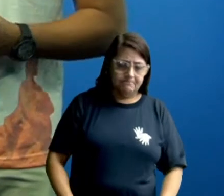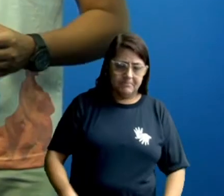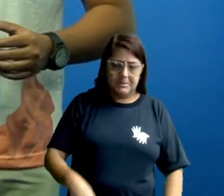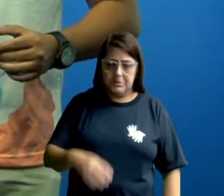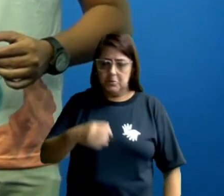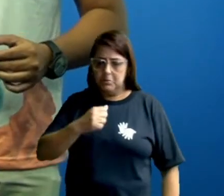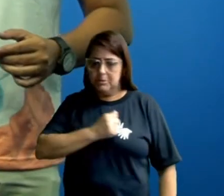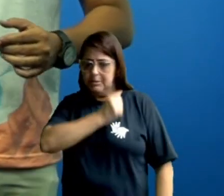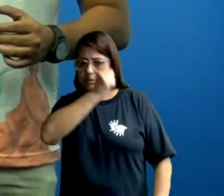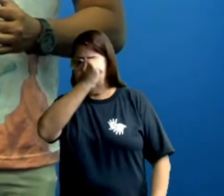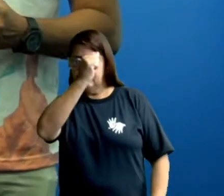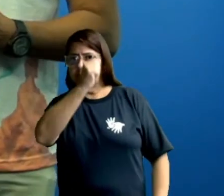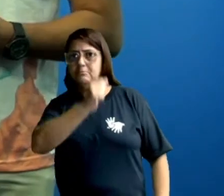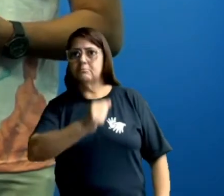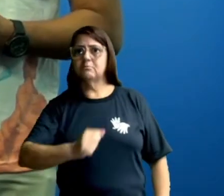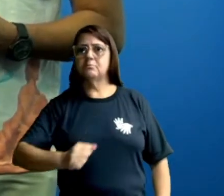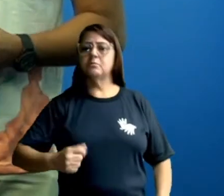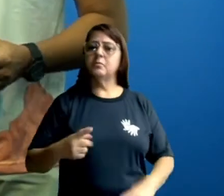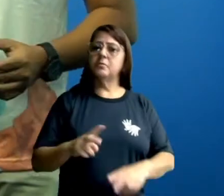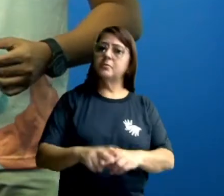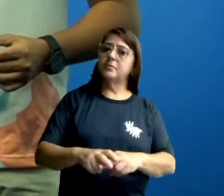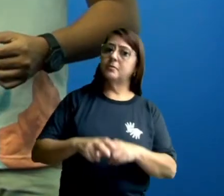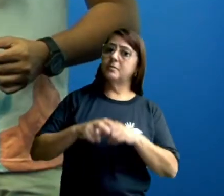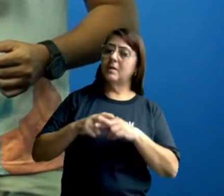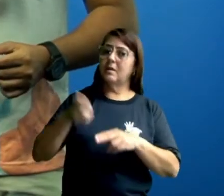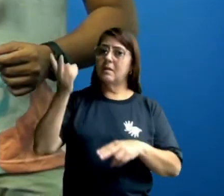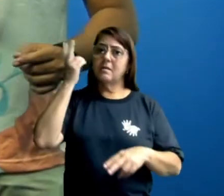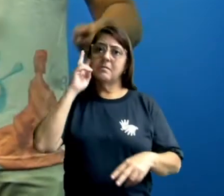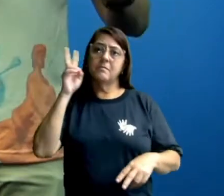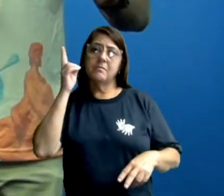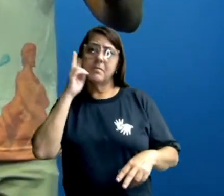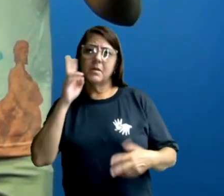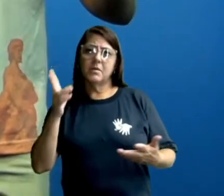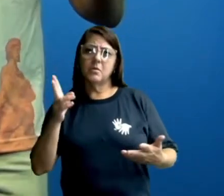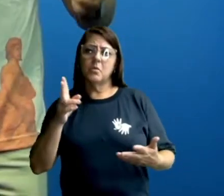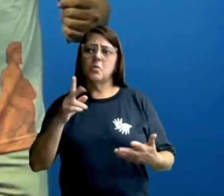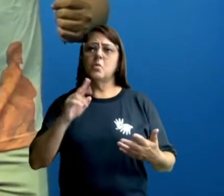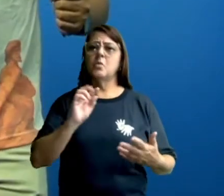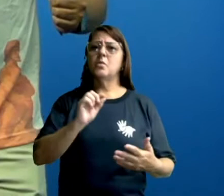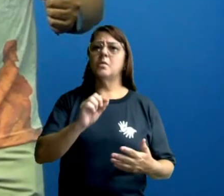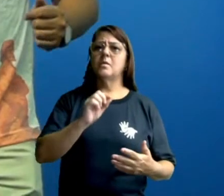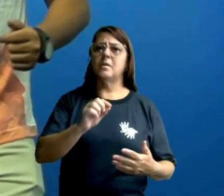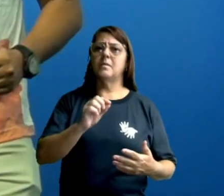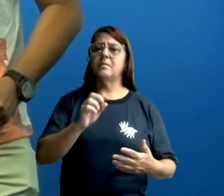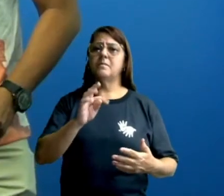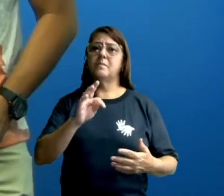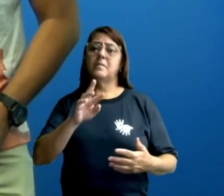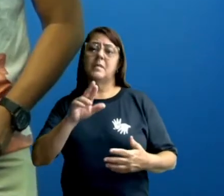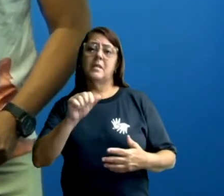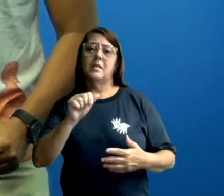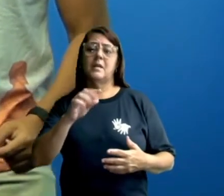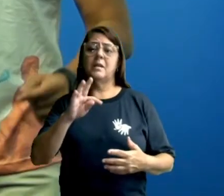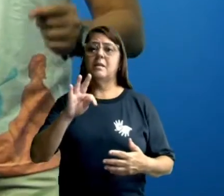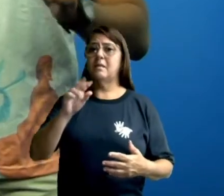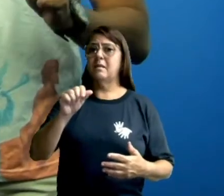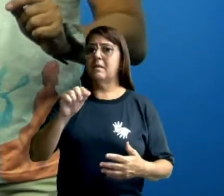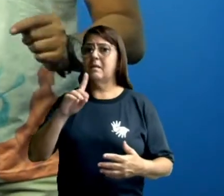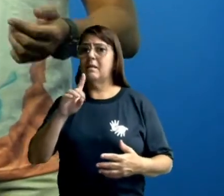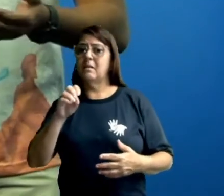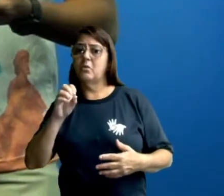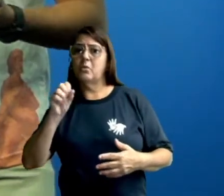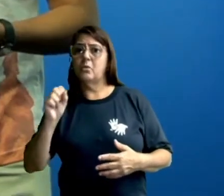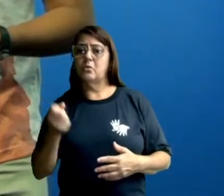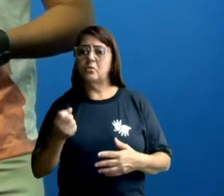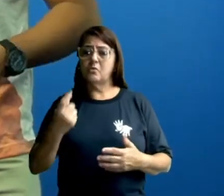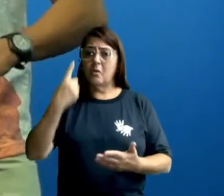eles, pelo Tratado de Versalhes. Lembrando, o que foi o Tratado de Versalhes? O Tratado de Versalhes foi